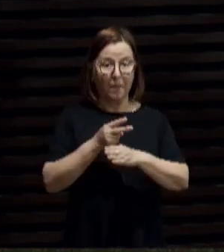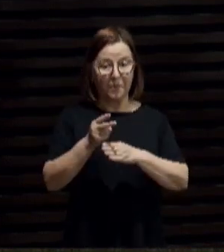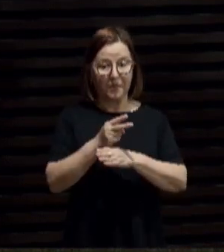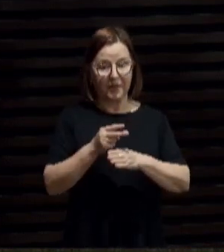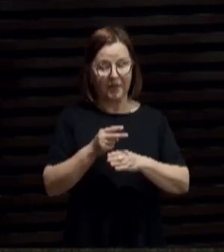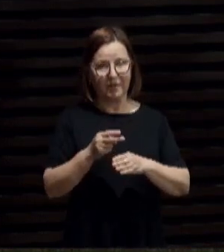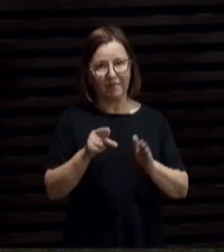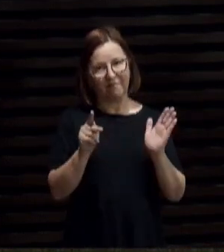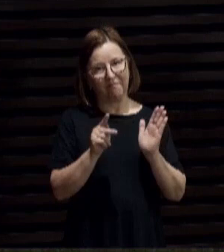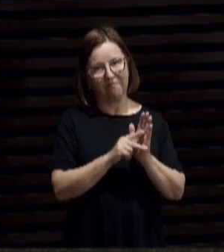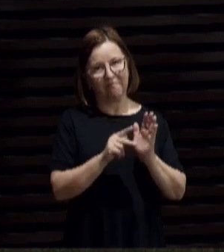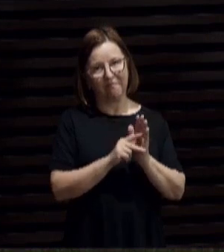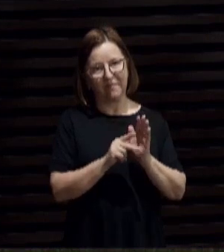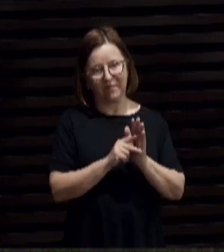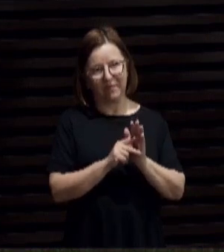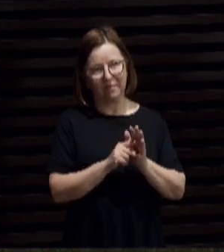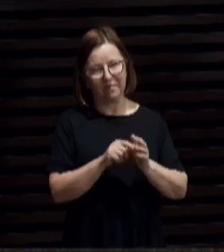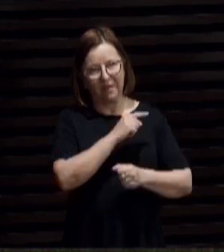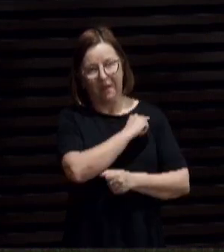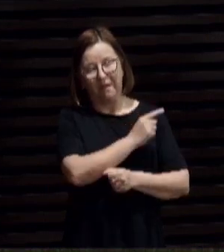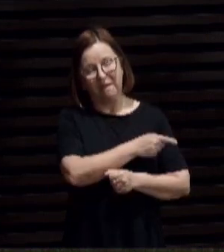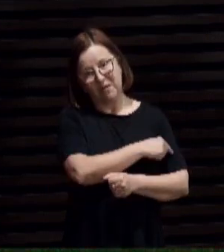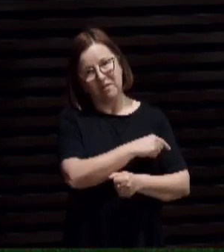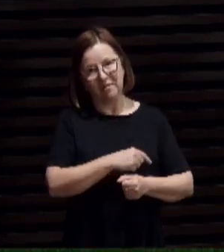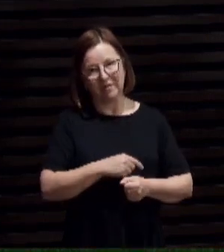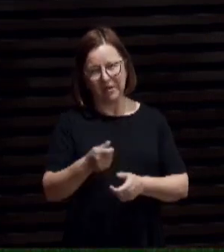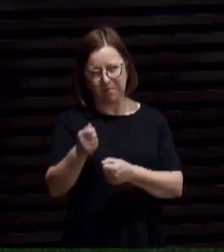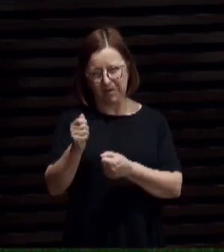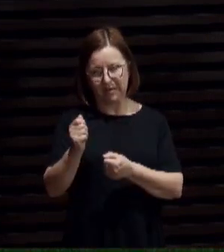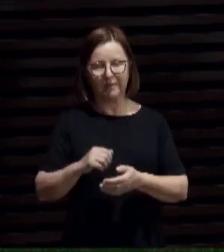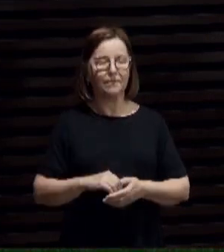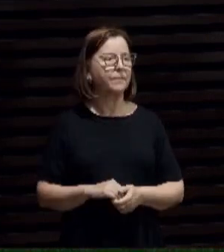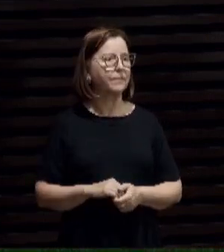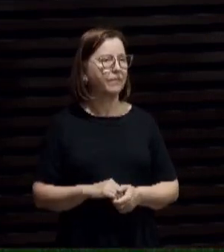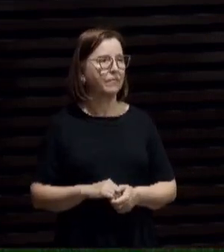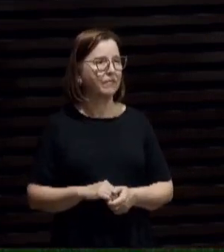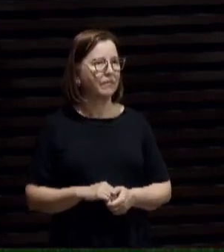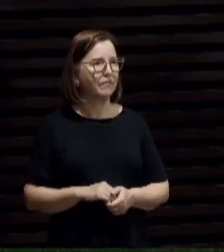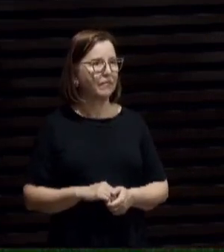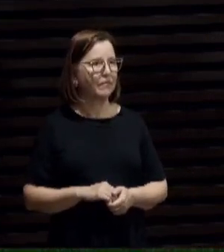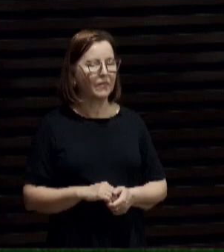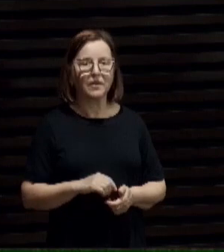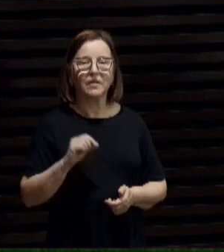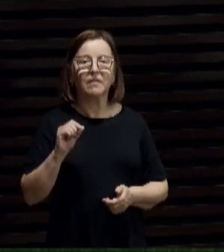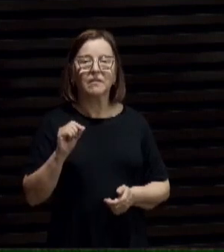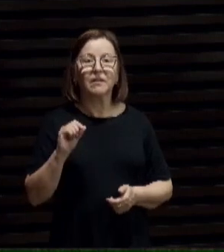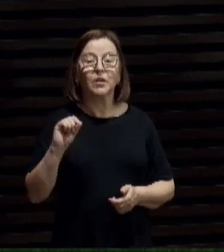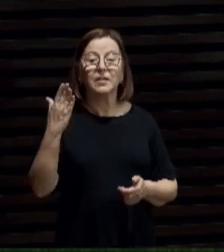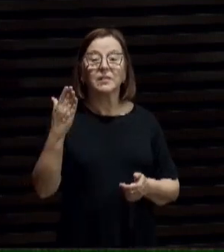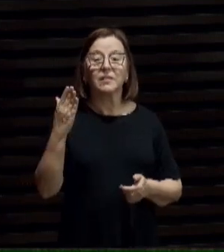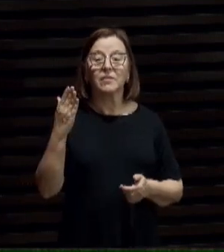expertise de pescadores, e o que tiveram foi 0.